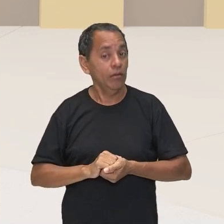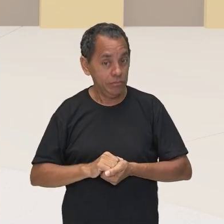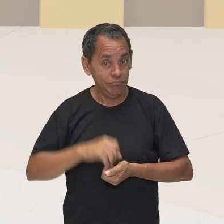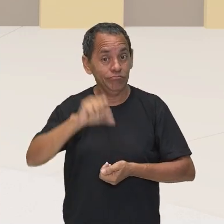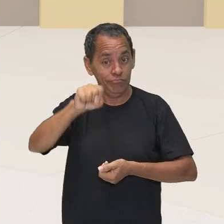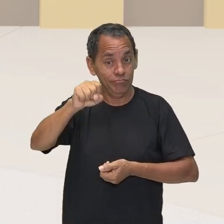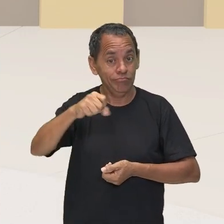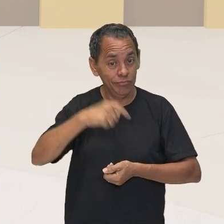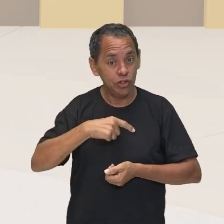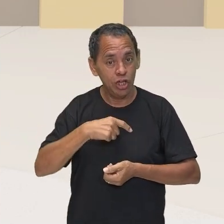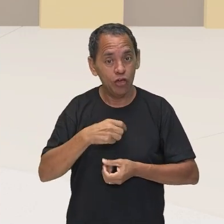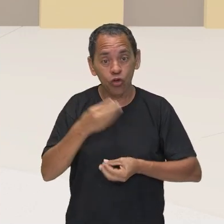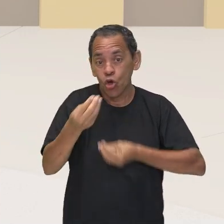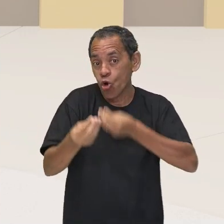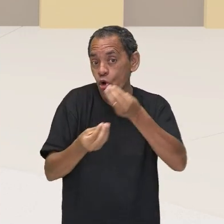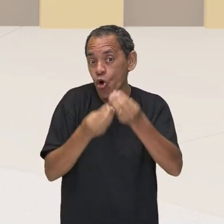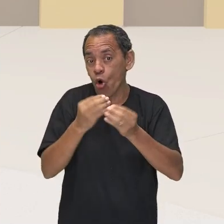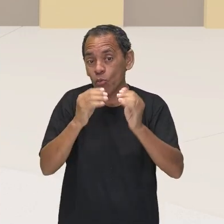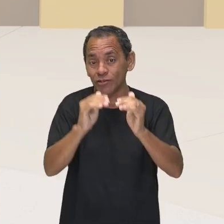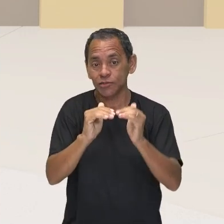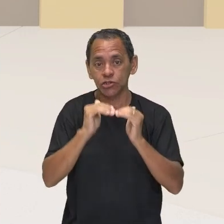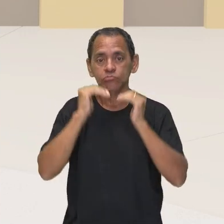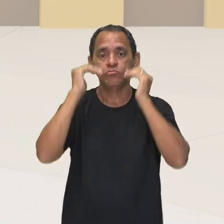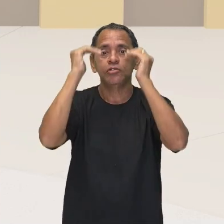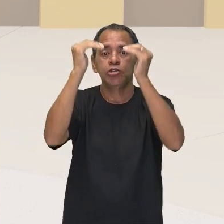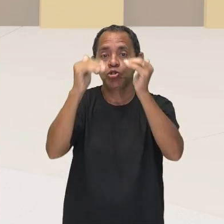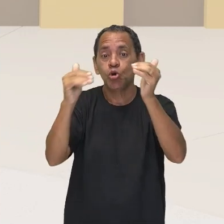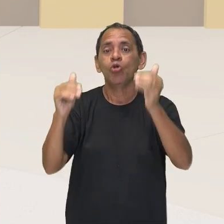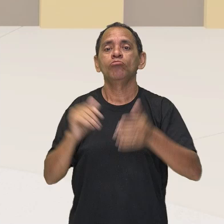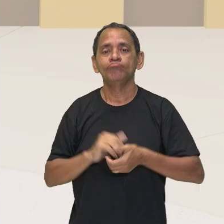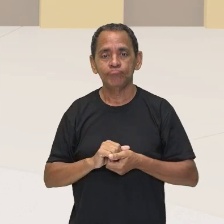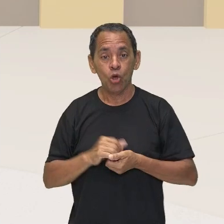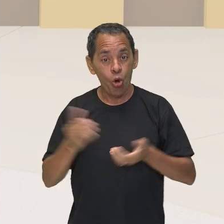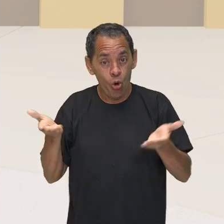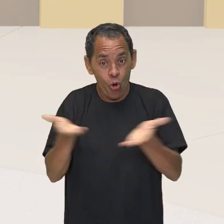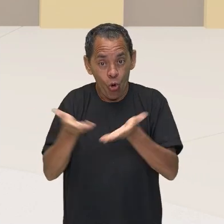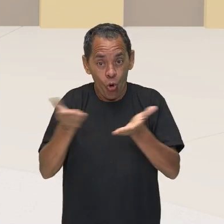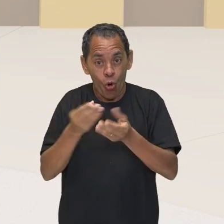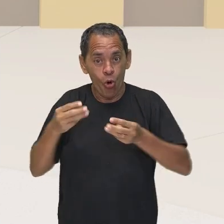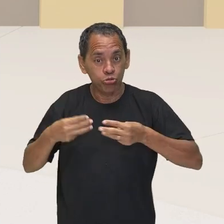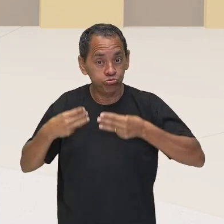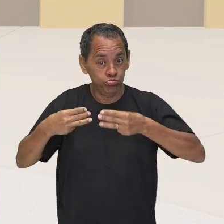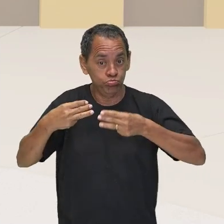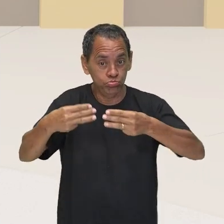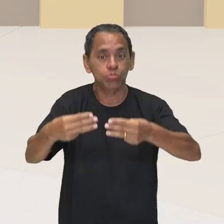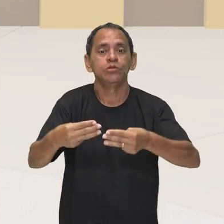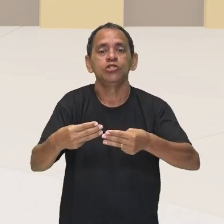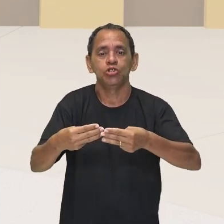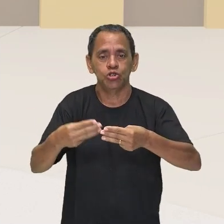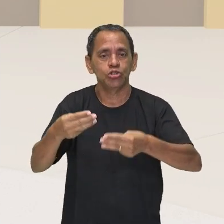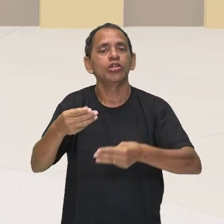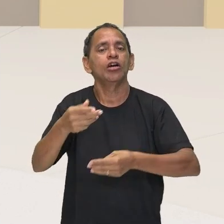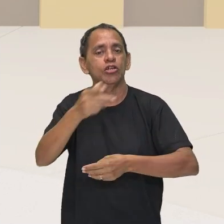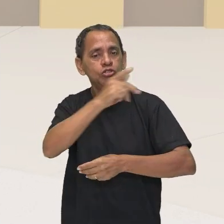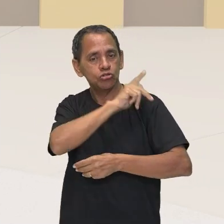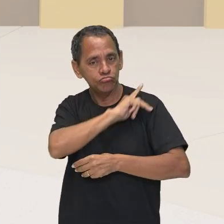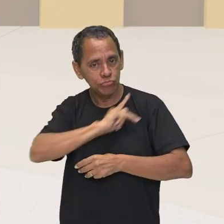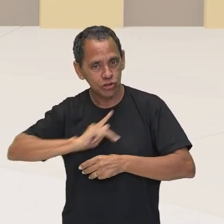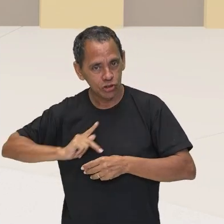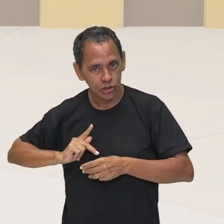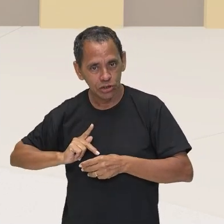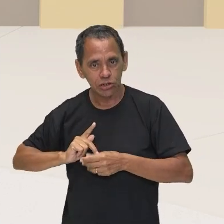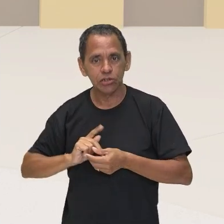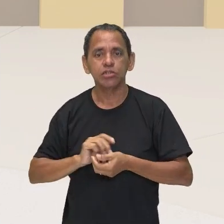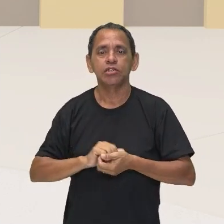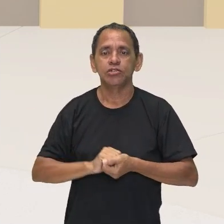como uma pessoa conseguiu superar e chegou a ser ministra né, ministra do atual governo. Então,